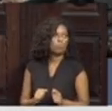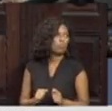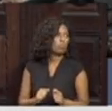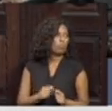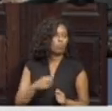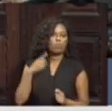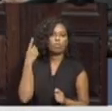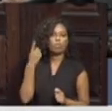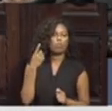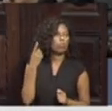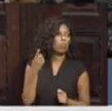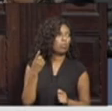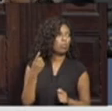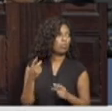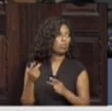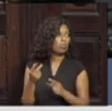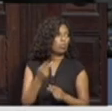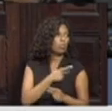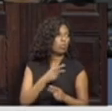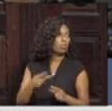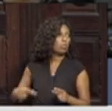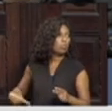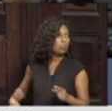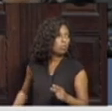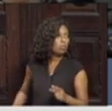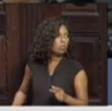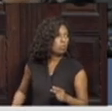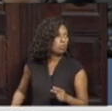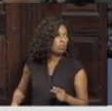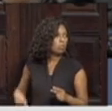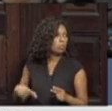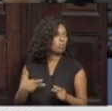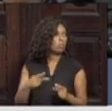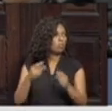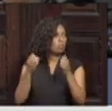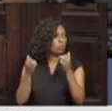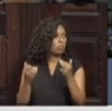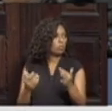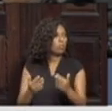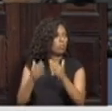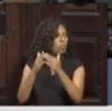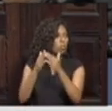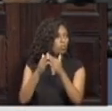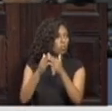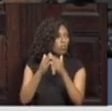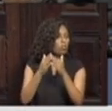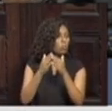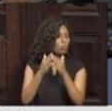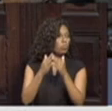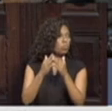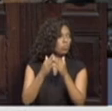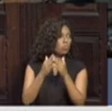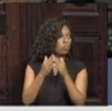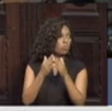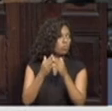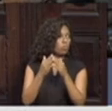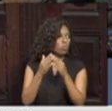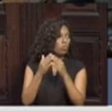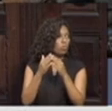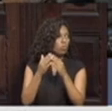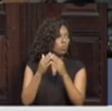Deputado Luiz Paulo, estou pedindo uma assessoria para que já gere o número do decreto. Com o número,